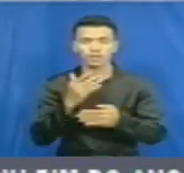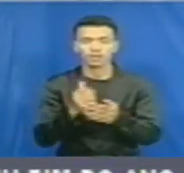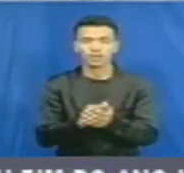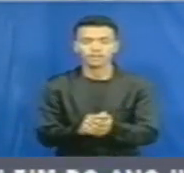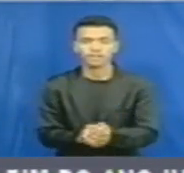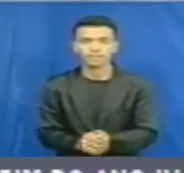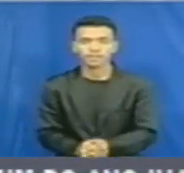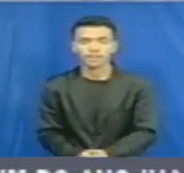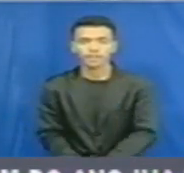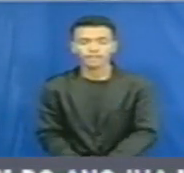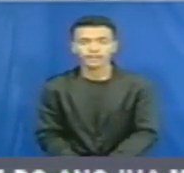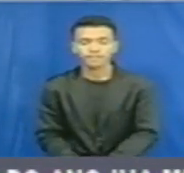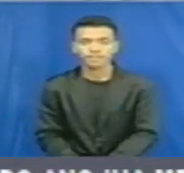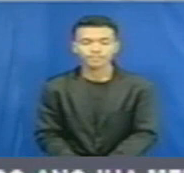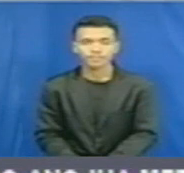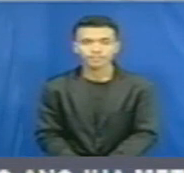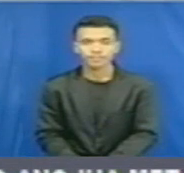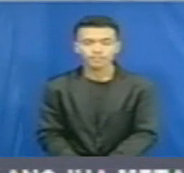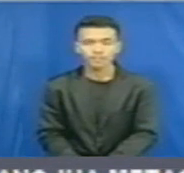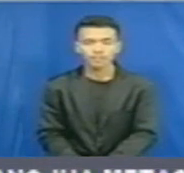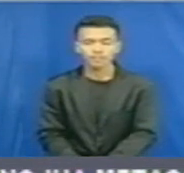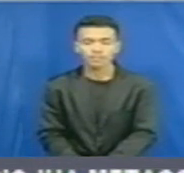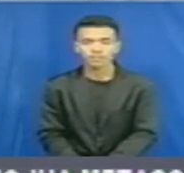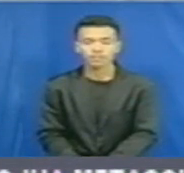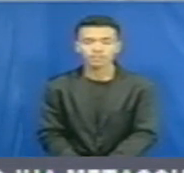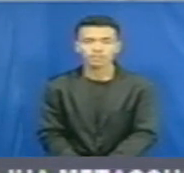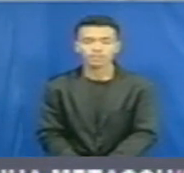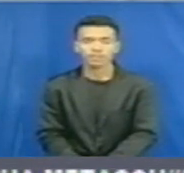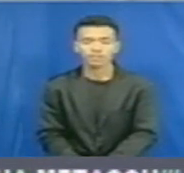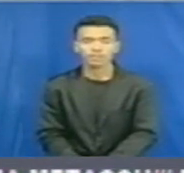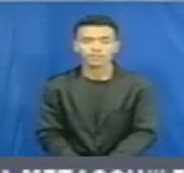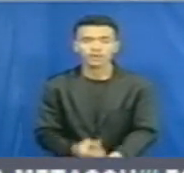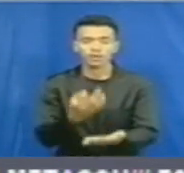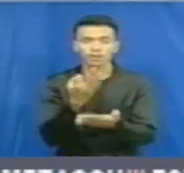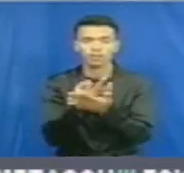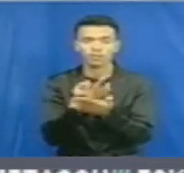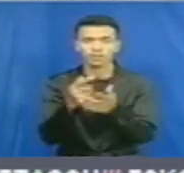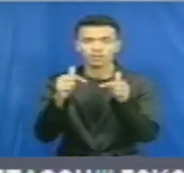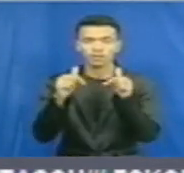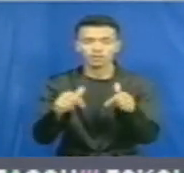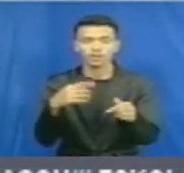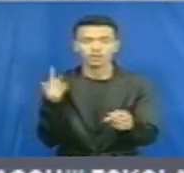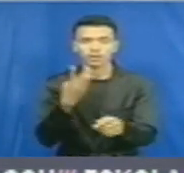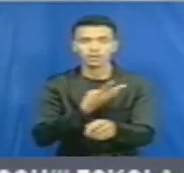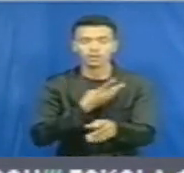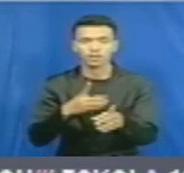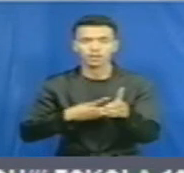eso el oro mos hace hate tete botene ne ya mata ya oges mos hate tete ne kata osane ne i minya direito.